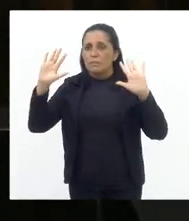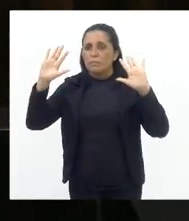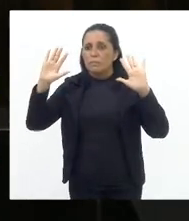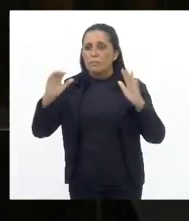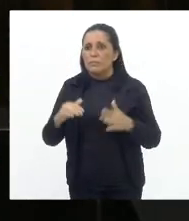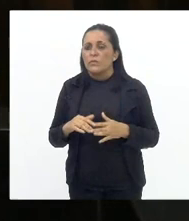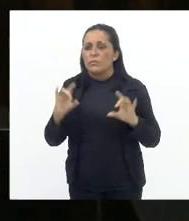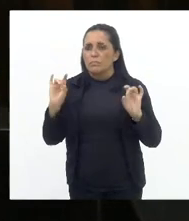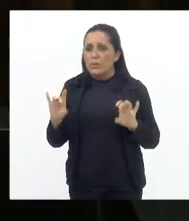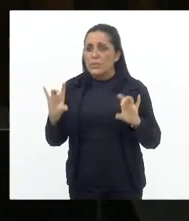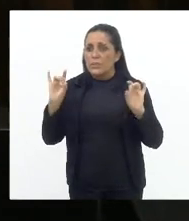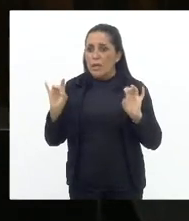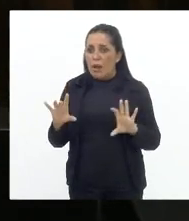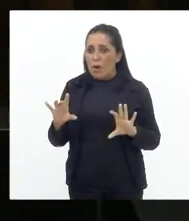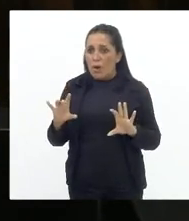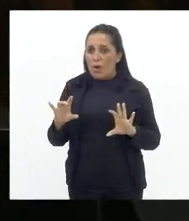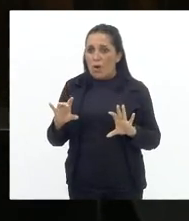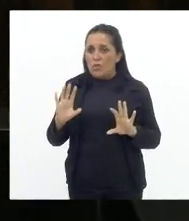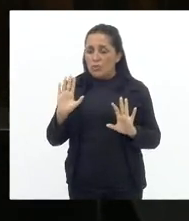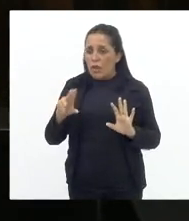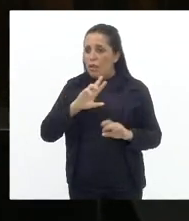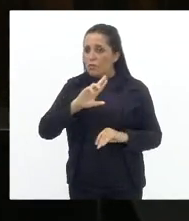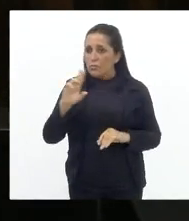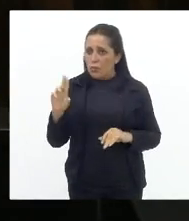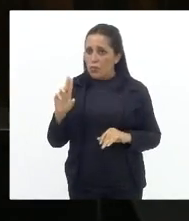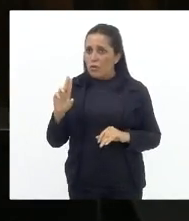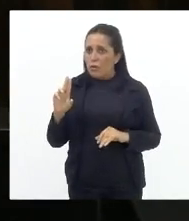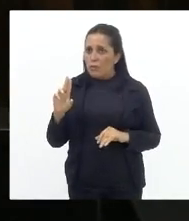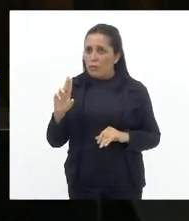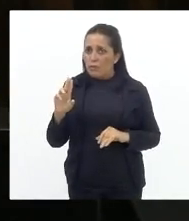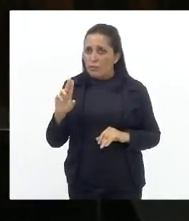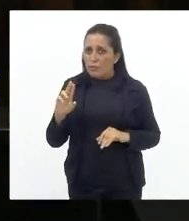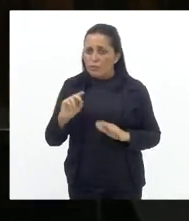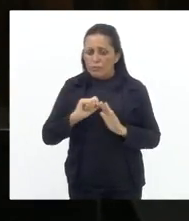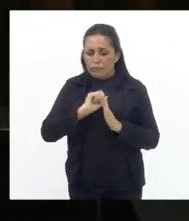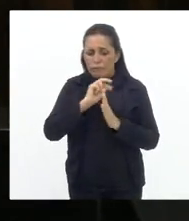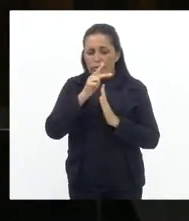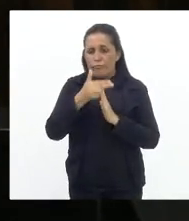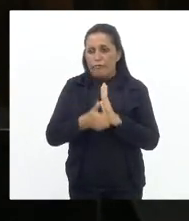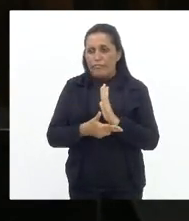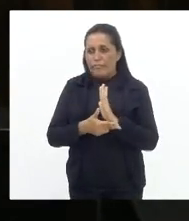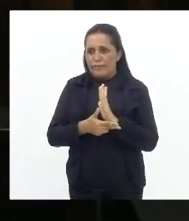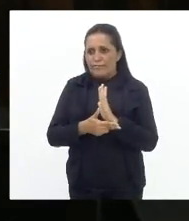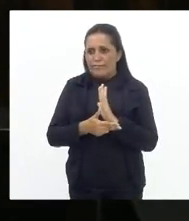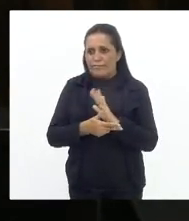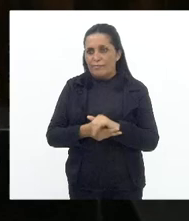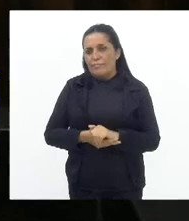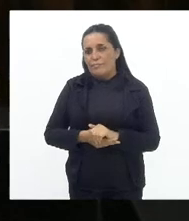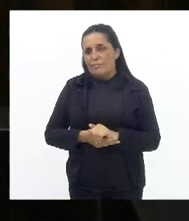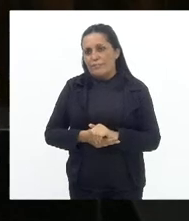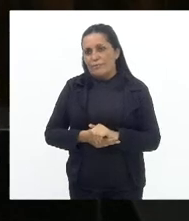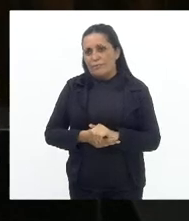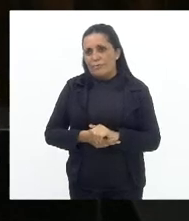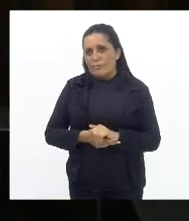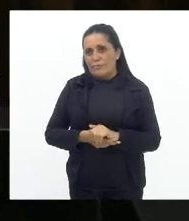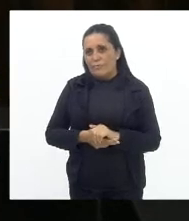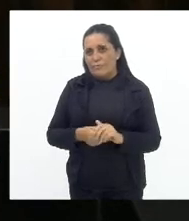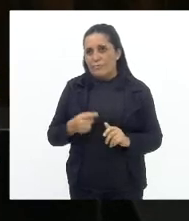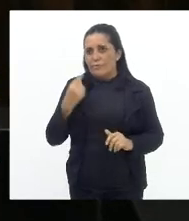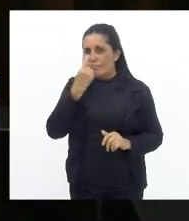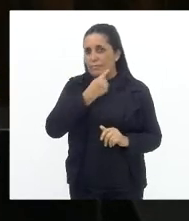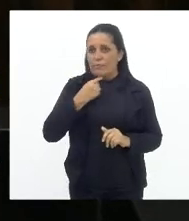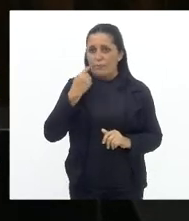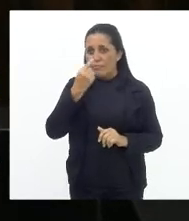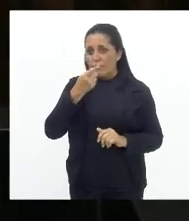especial aquele que foi citado hoje enumeras vezes e da boca daqueles